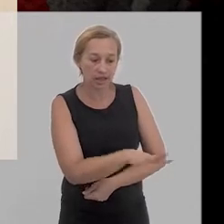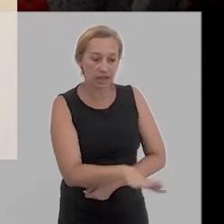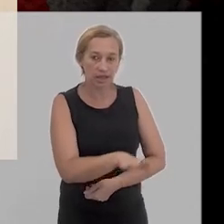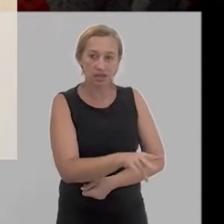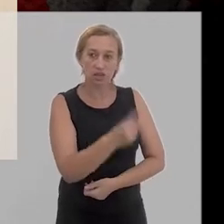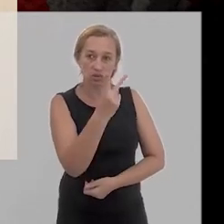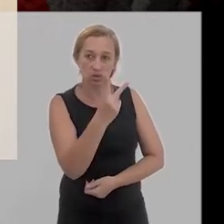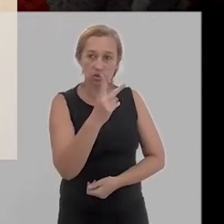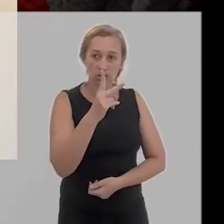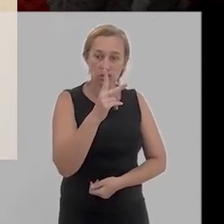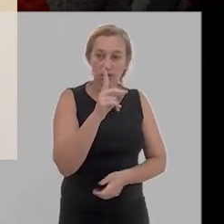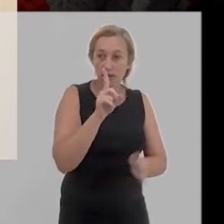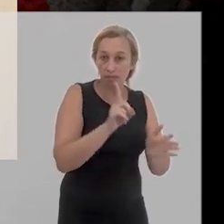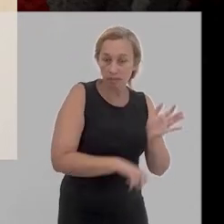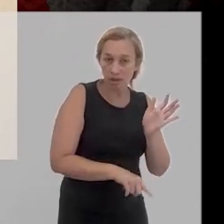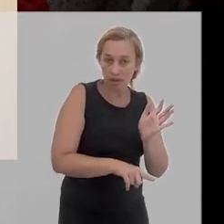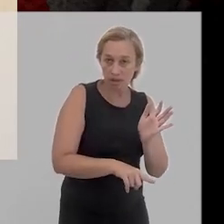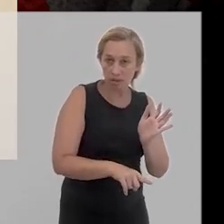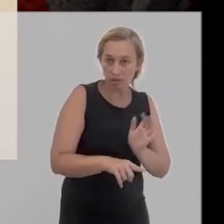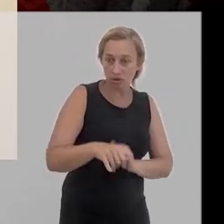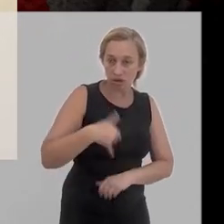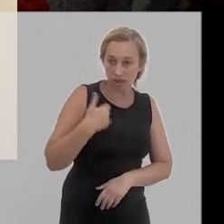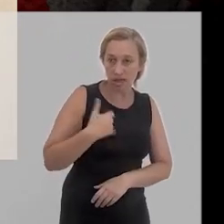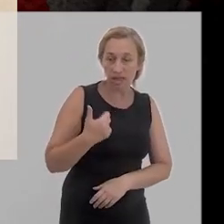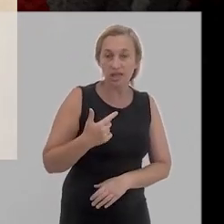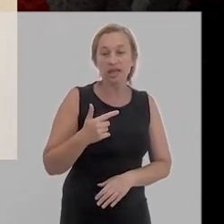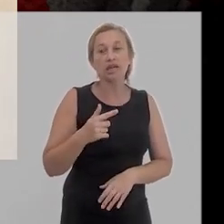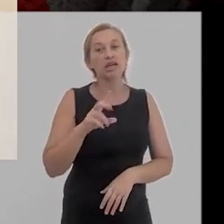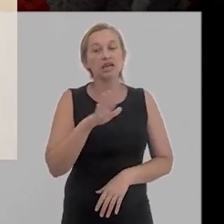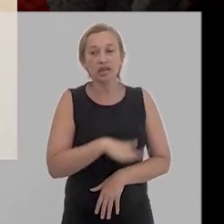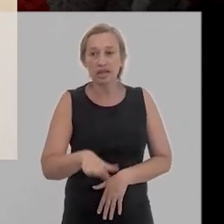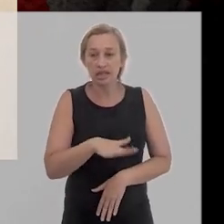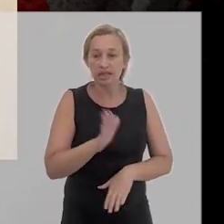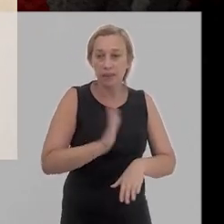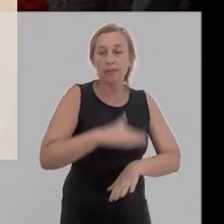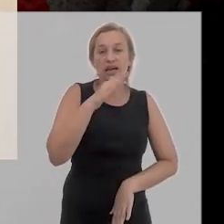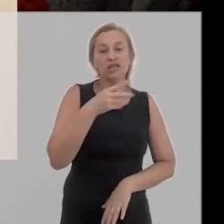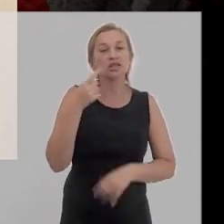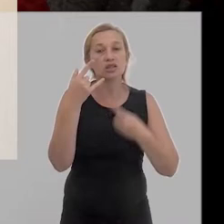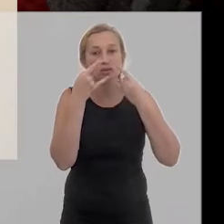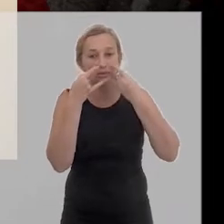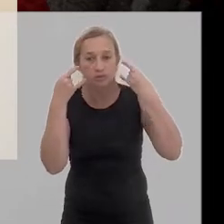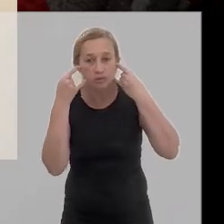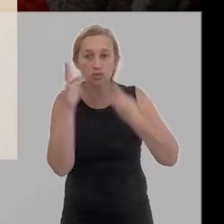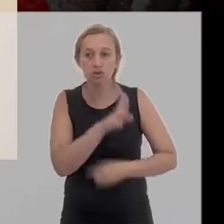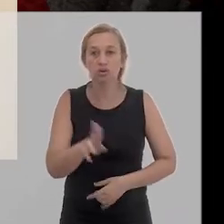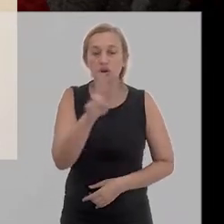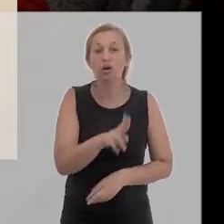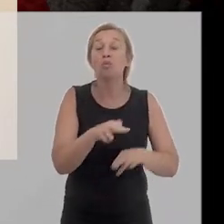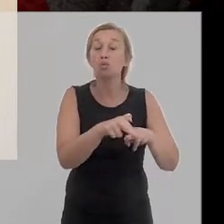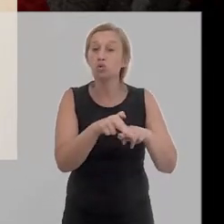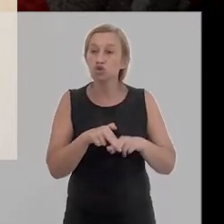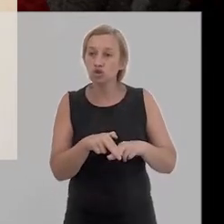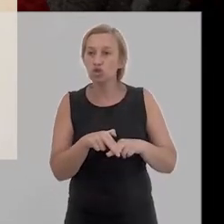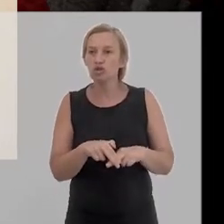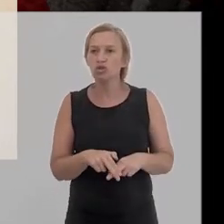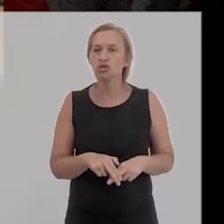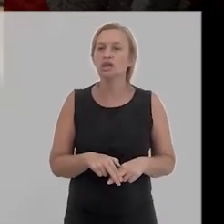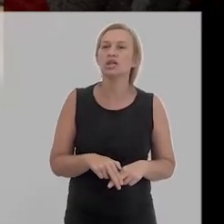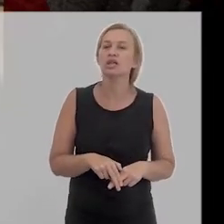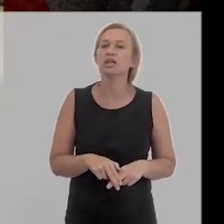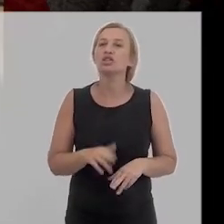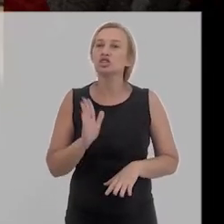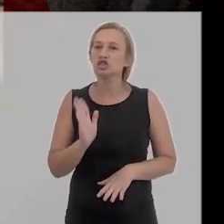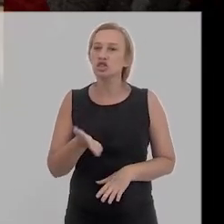crianças pequenas, né, abaixo de 2 anos, que não usam máscaras, e as crianças acima, que usam máscara. Então, por conta